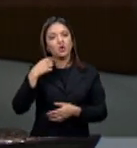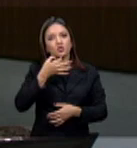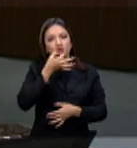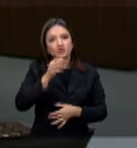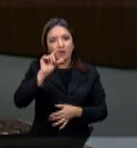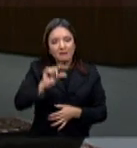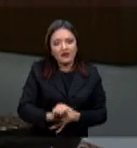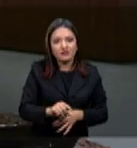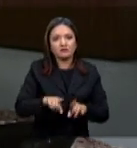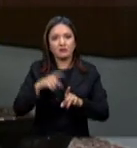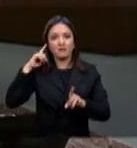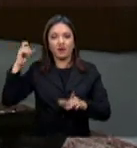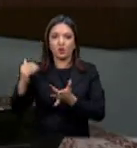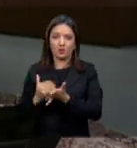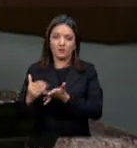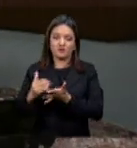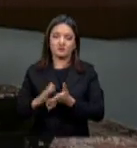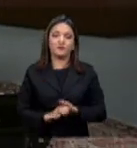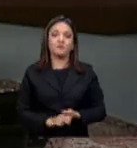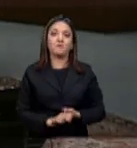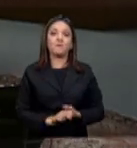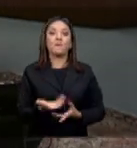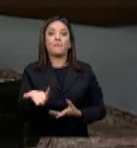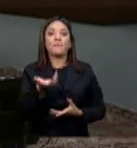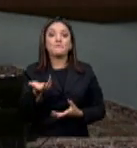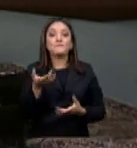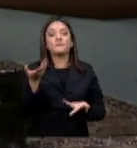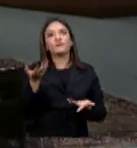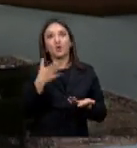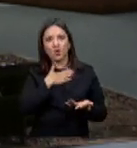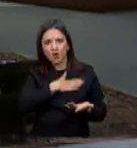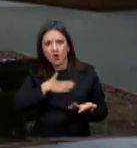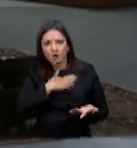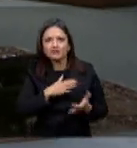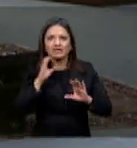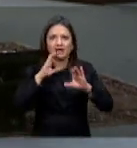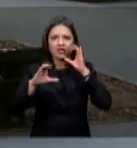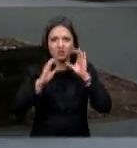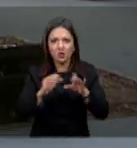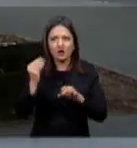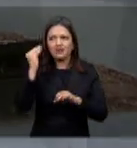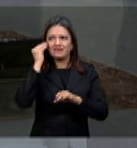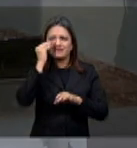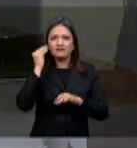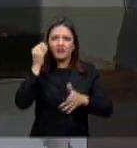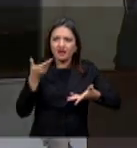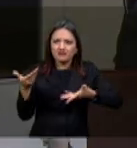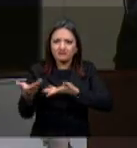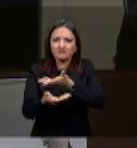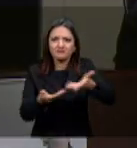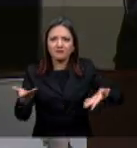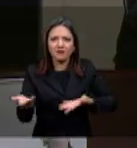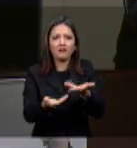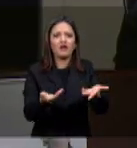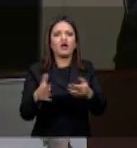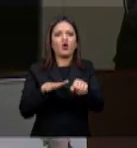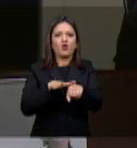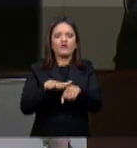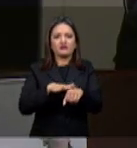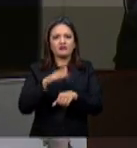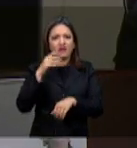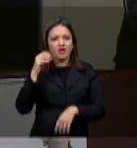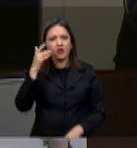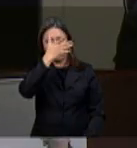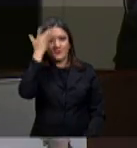cantar, encontrar o público, trocar de experiências, fazer parcerias, conversar com outras mulheres também artistas, aprender com elas,